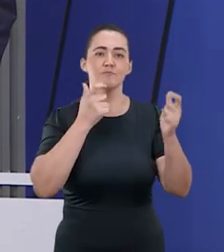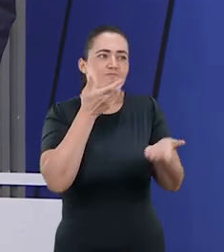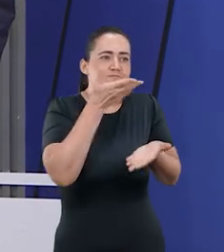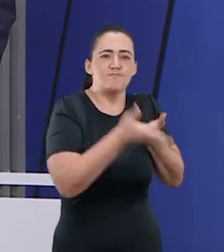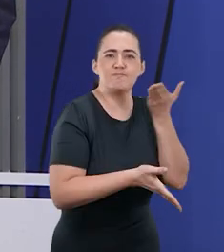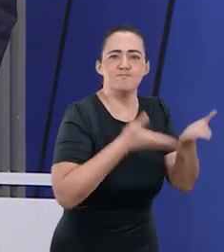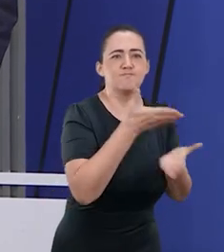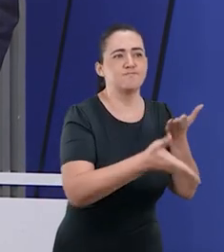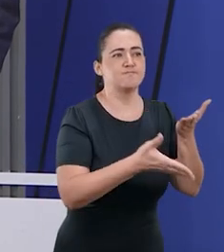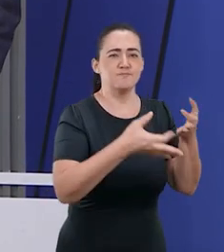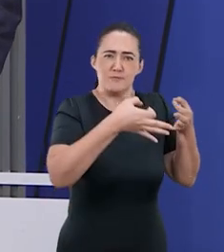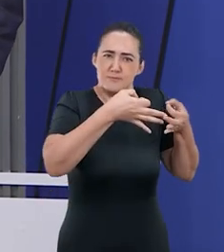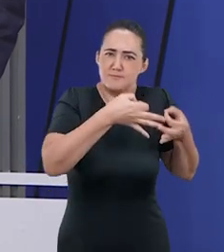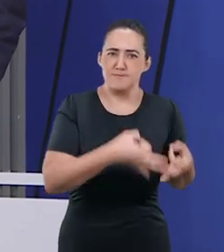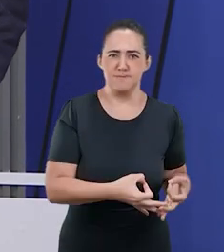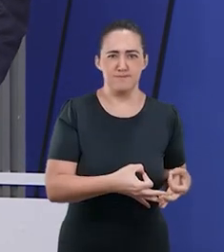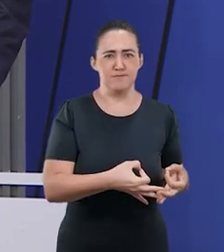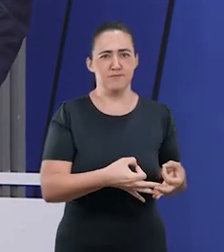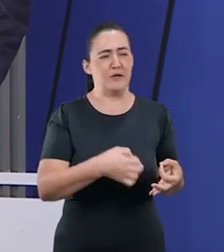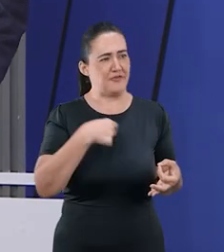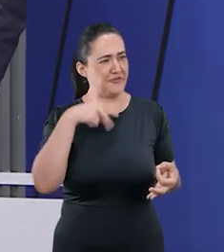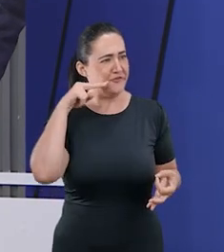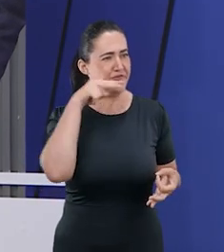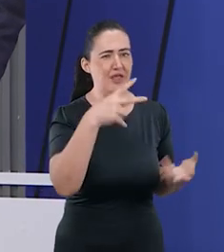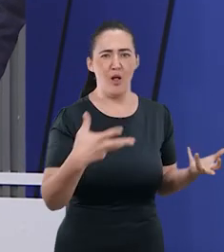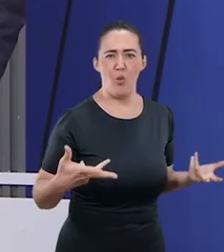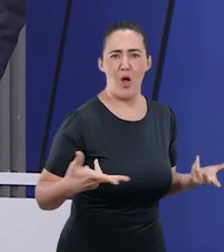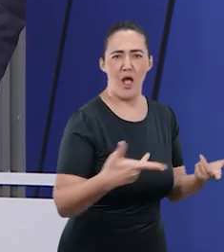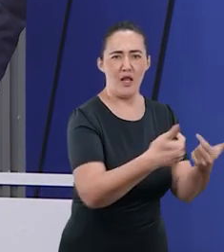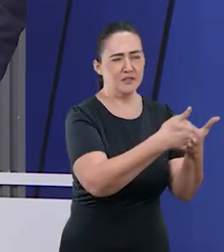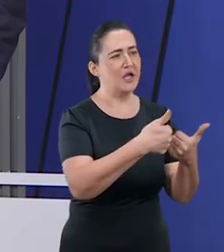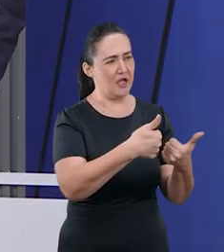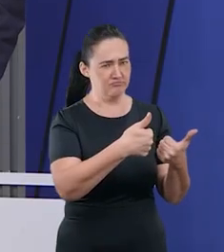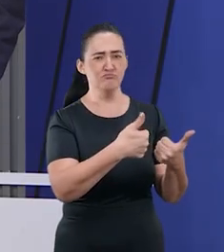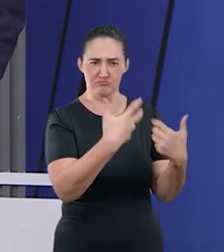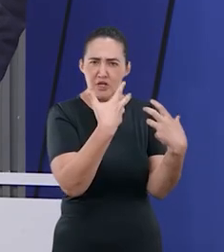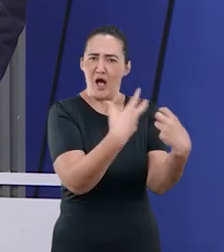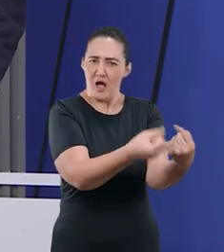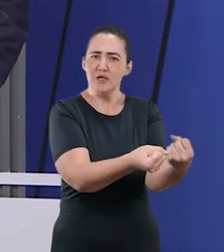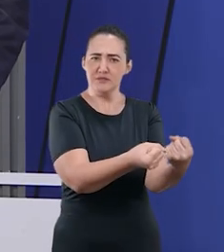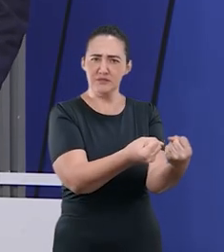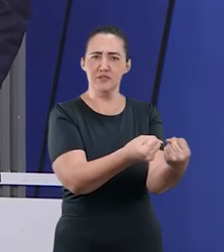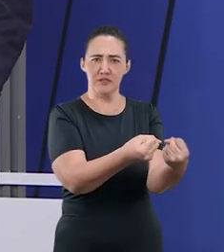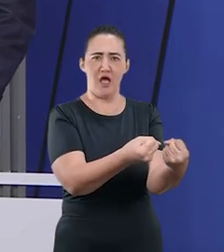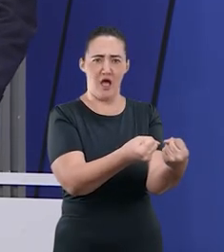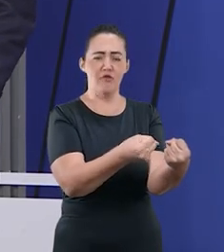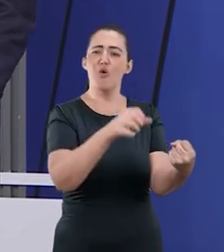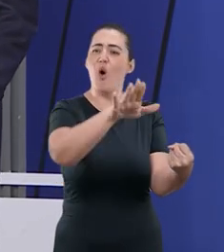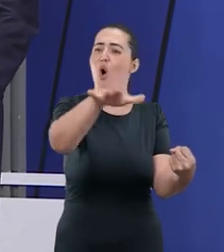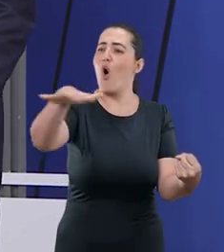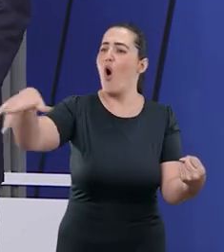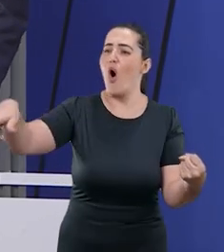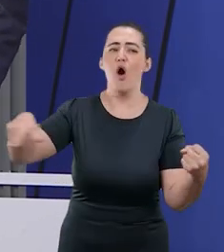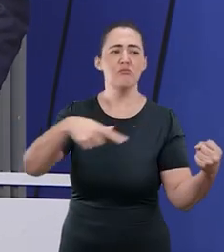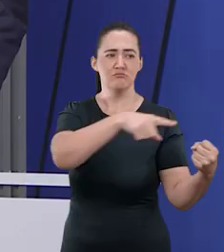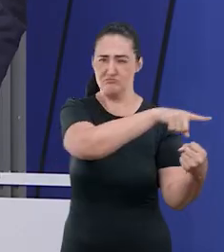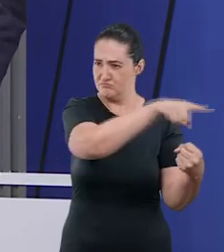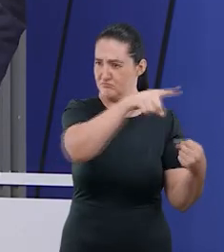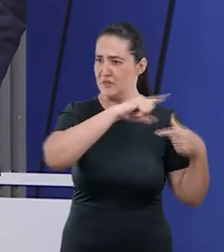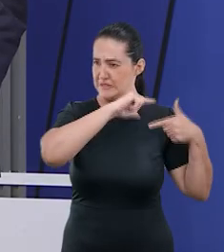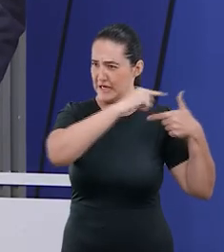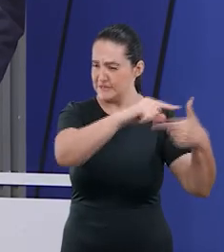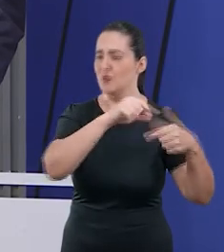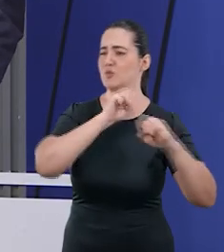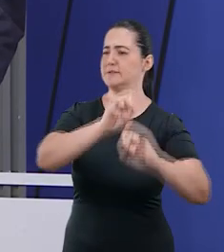Ele entendia a qualidade das tradições, e ele fazia com que as pessoas seguissem exatamente essas mesmas